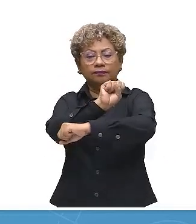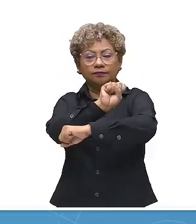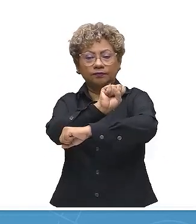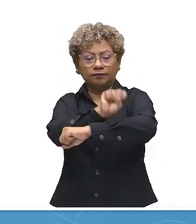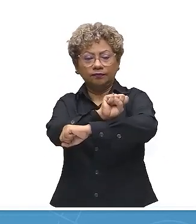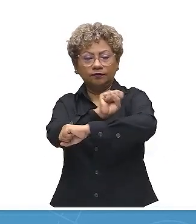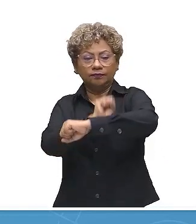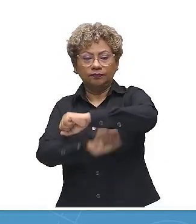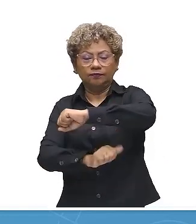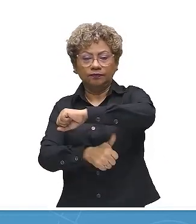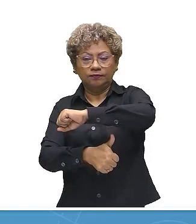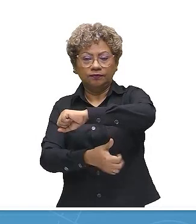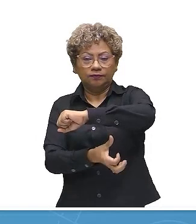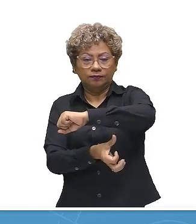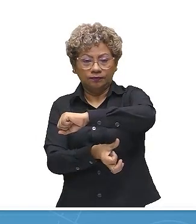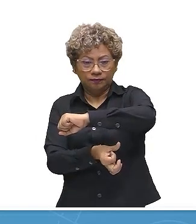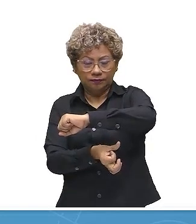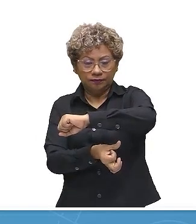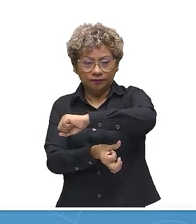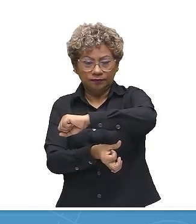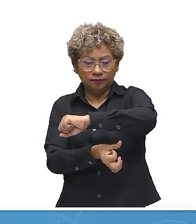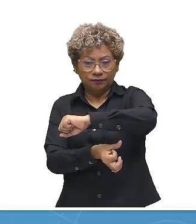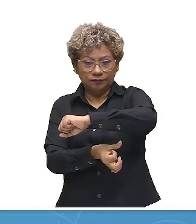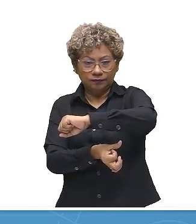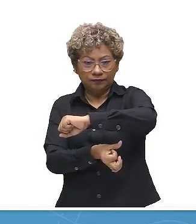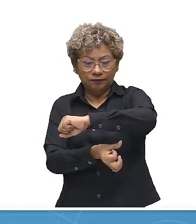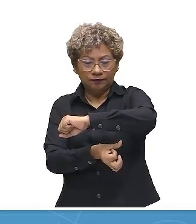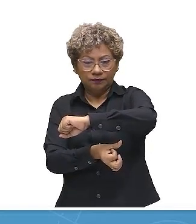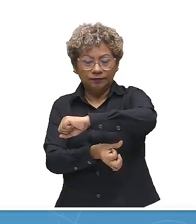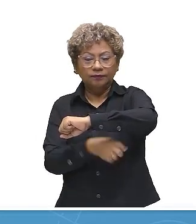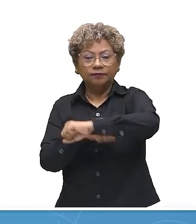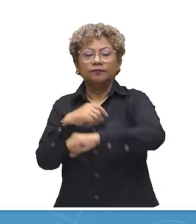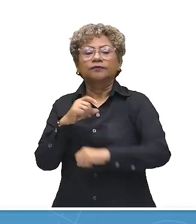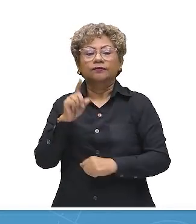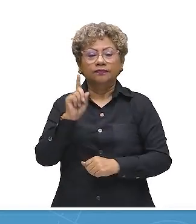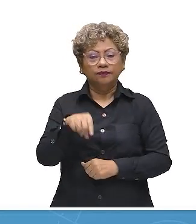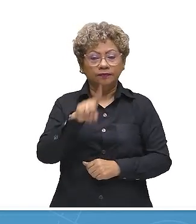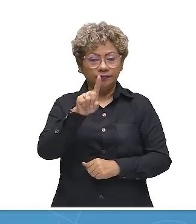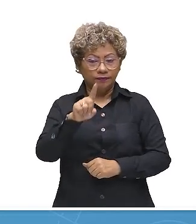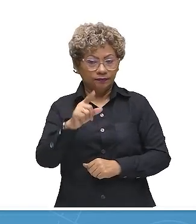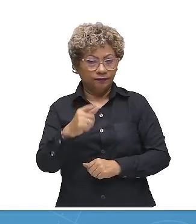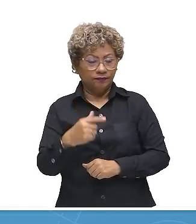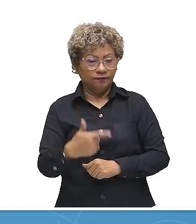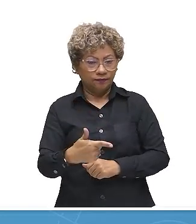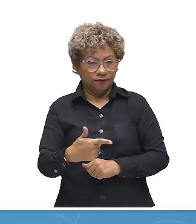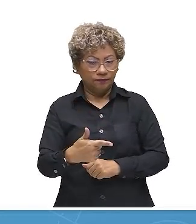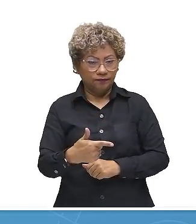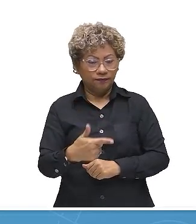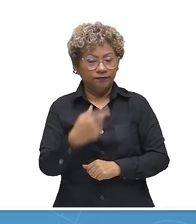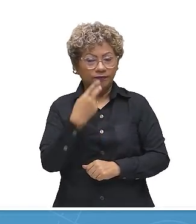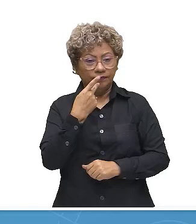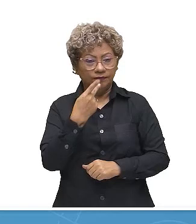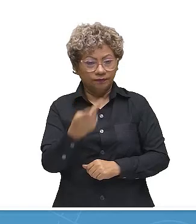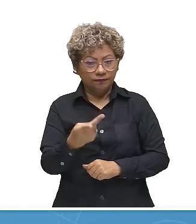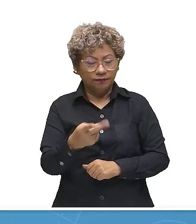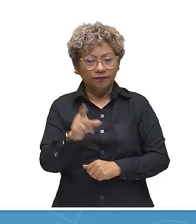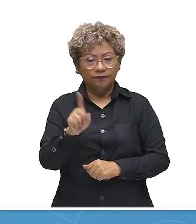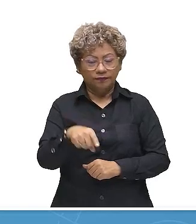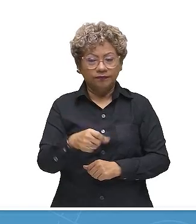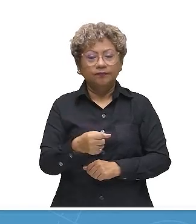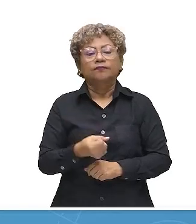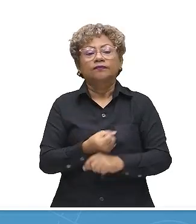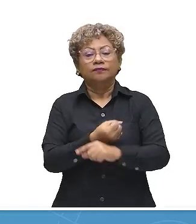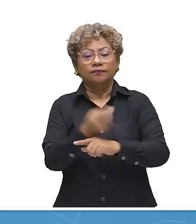sobre 2 são frações equivalentes. Que frações são essas? São essas frações aqui do início, ó.